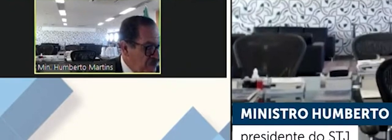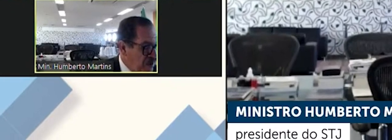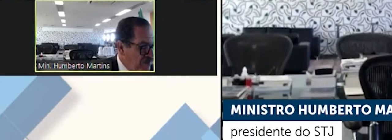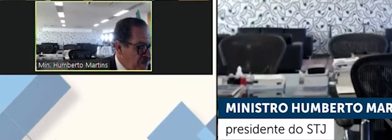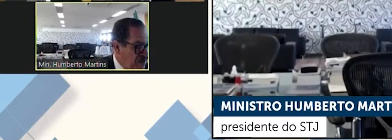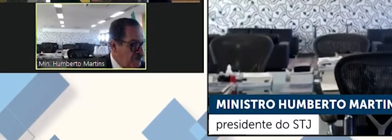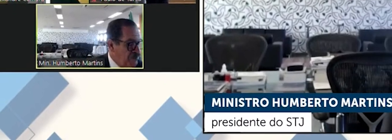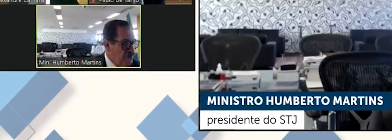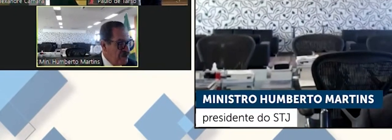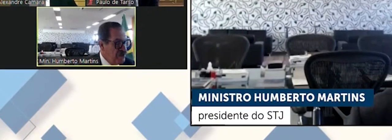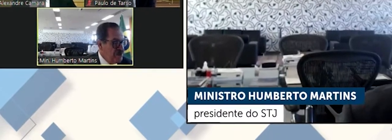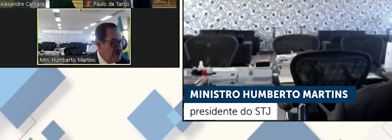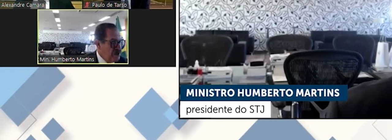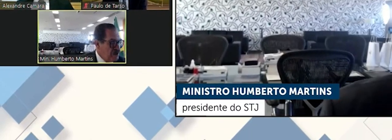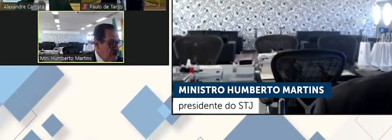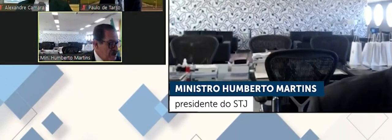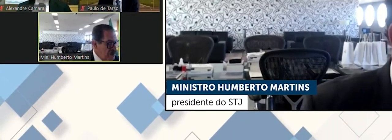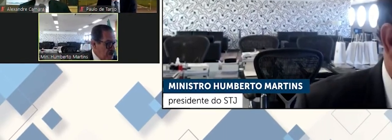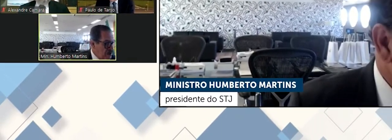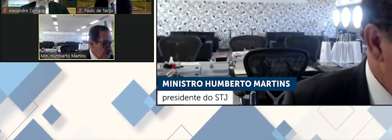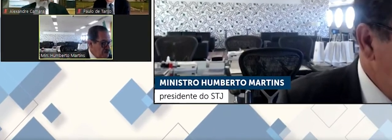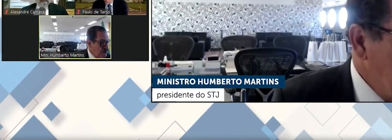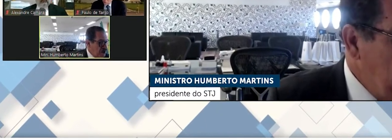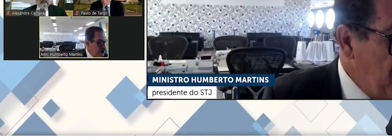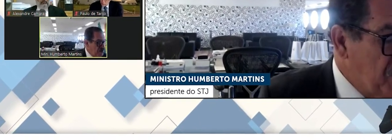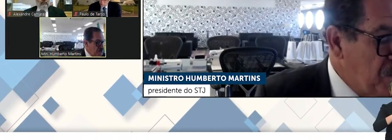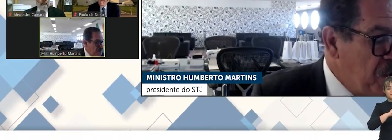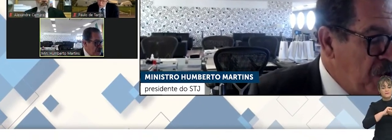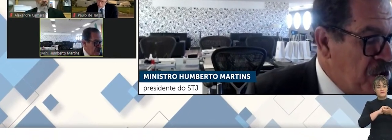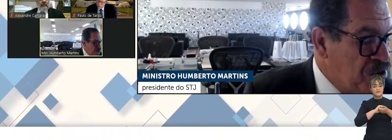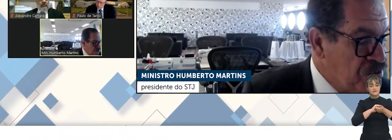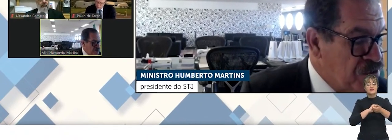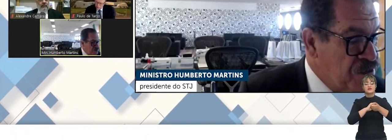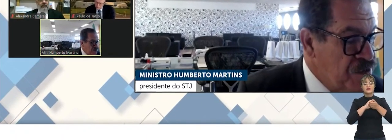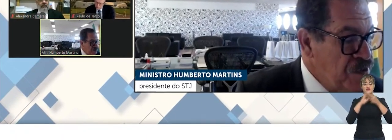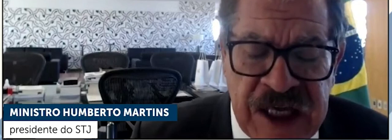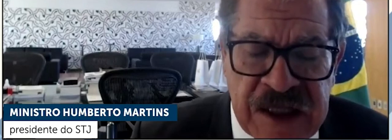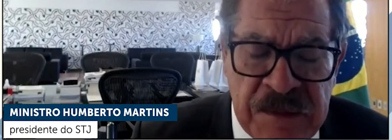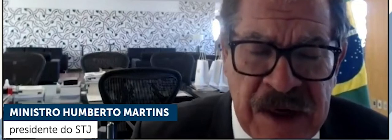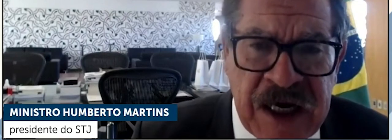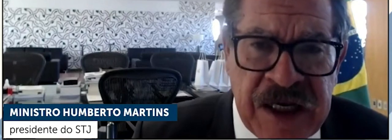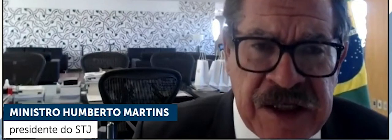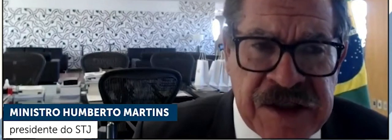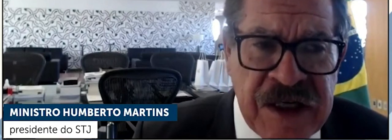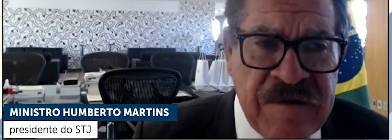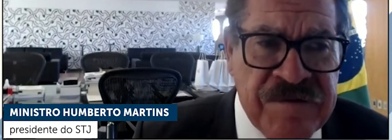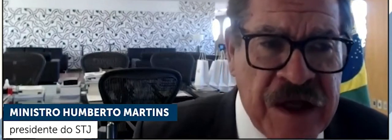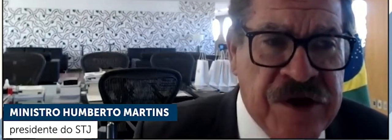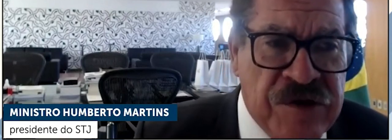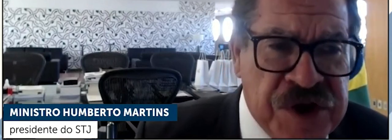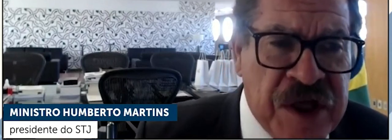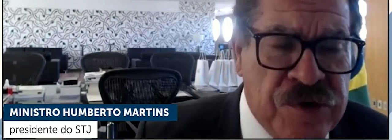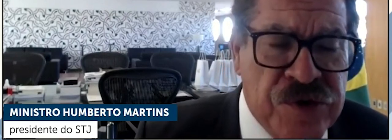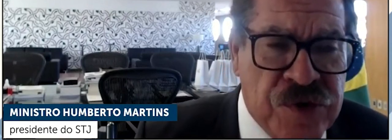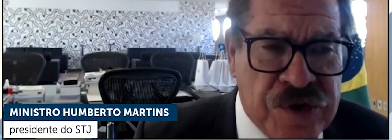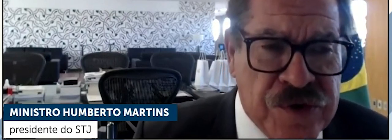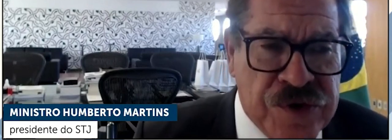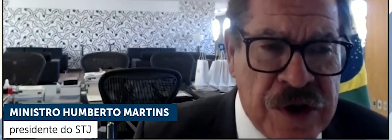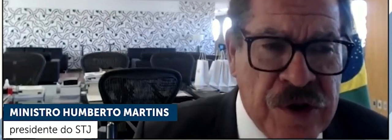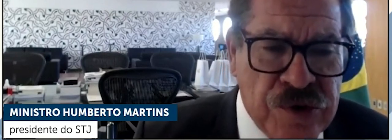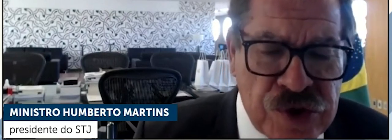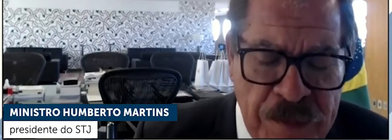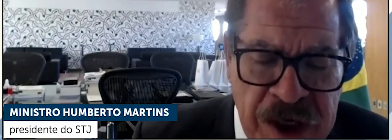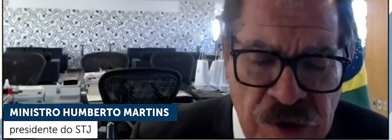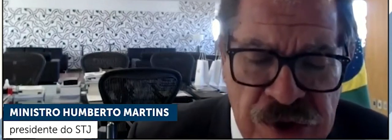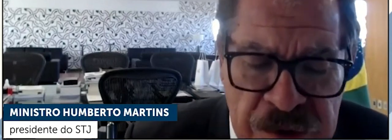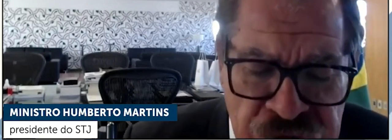em julgamentos de processos semelhantes, fixando tese sobre a questão discutida. Na abertura do evento, o presidente do STJ,